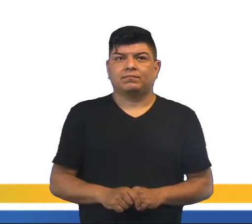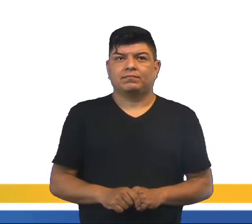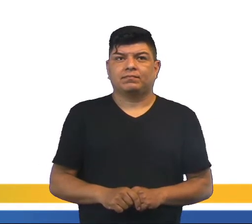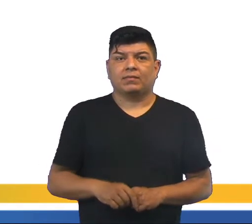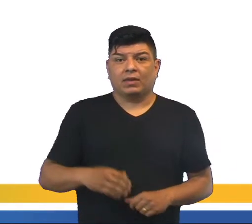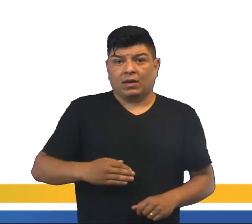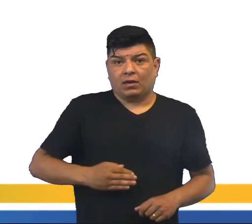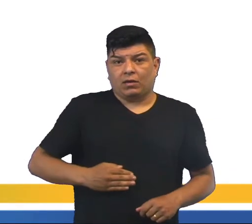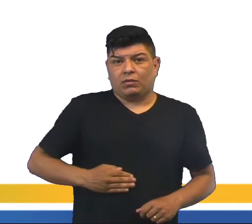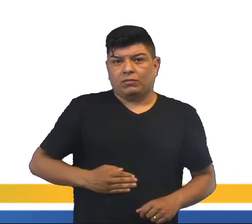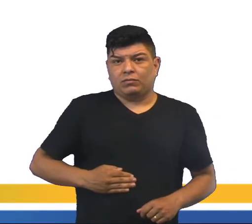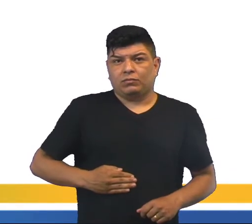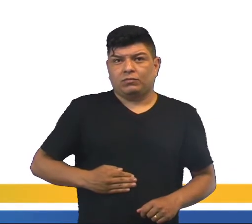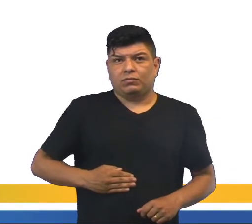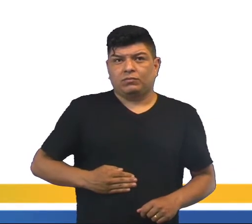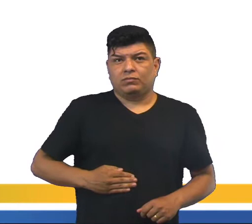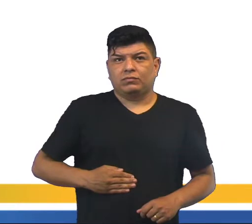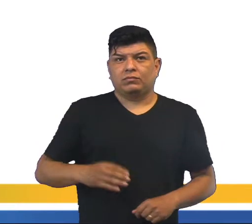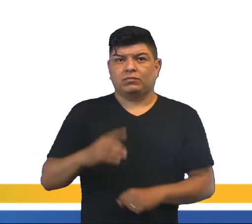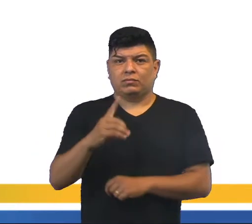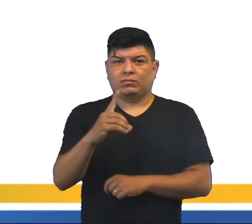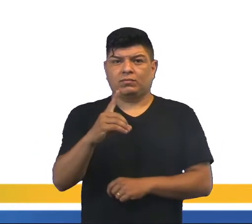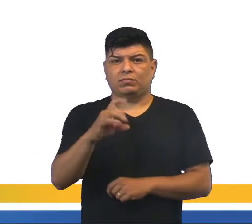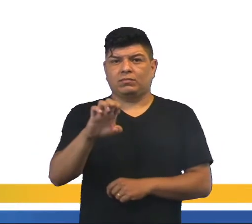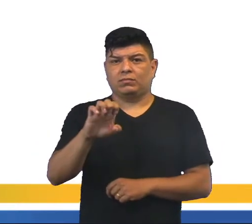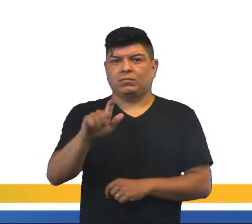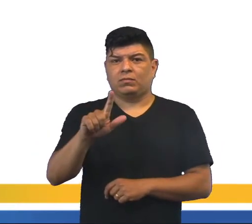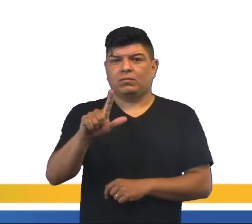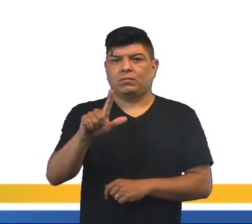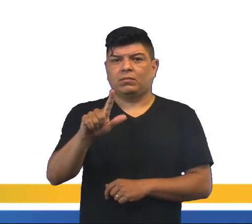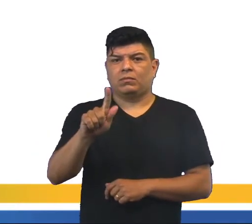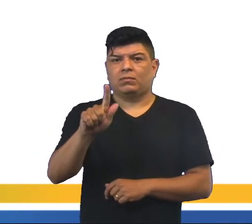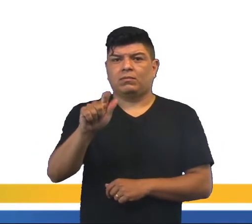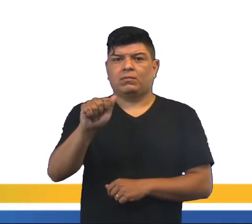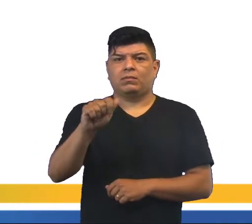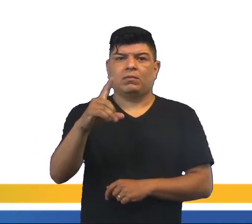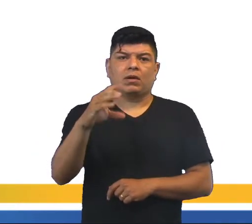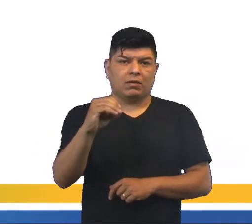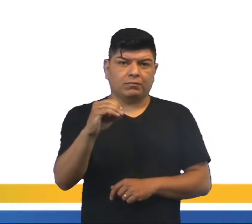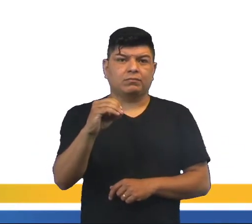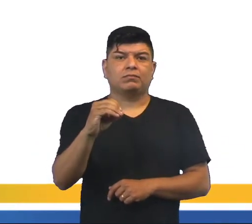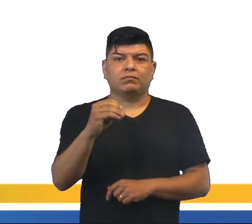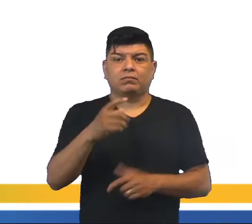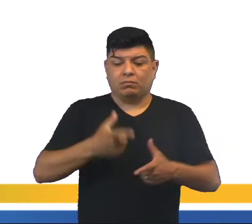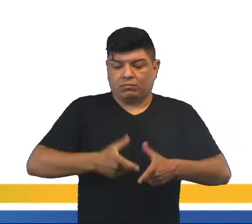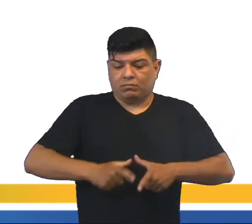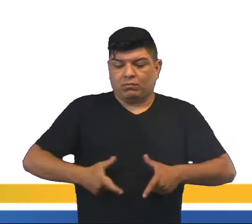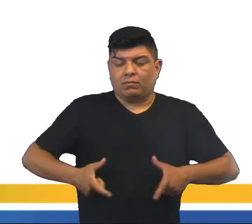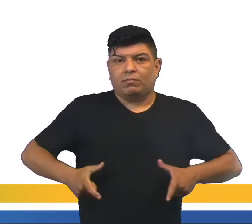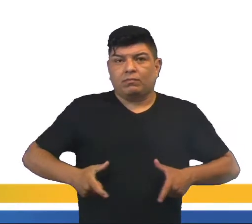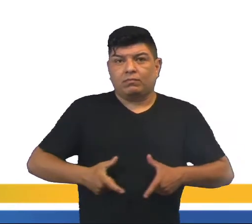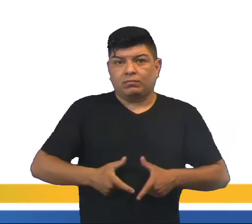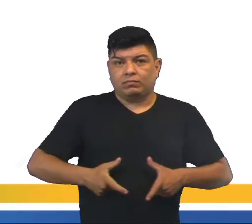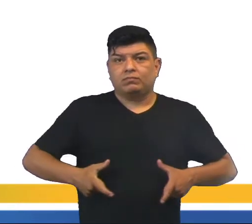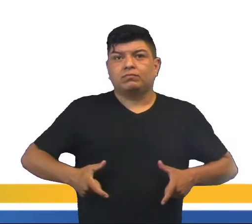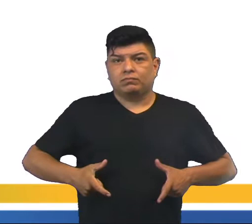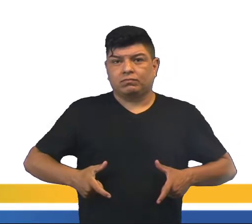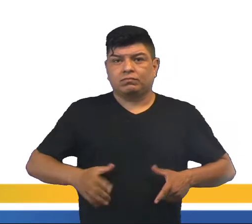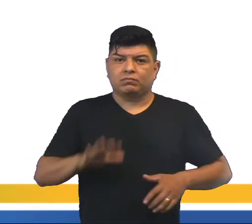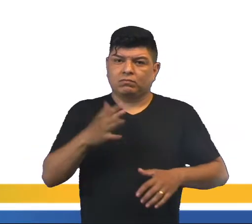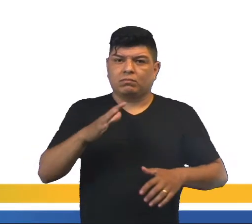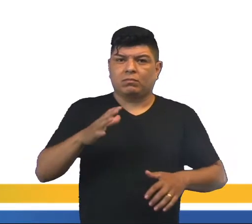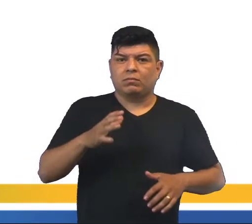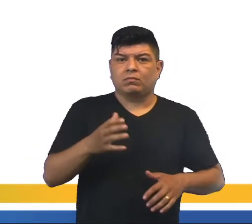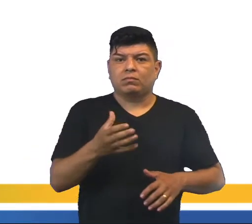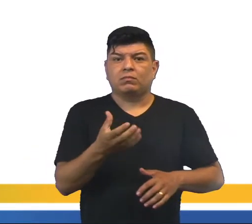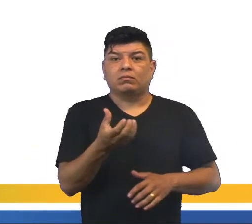Intestino delgado. Trata-se da porção mais longa do sistema digestório, apresentado cerca de 6